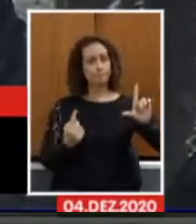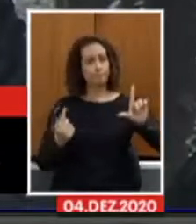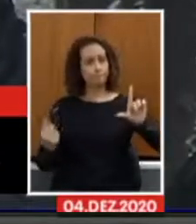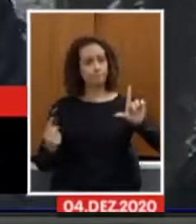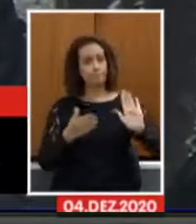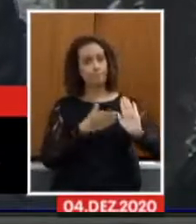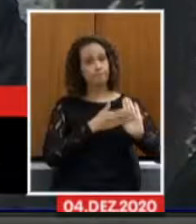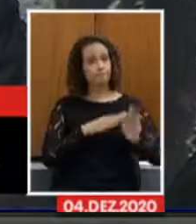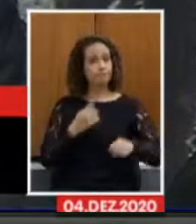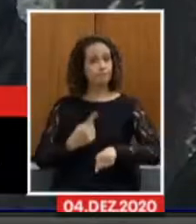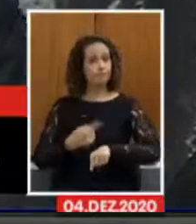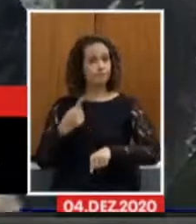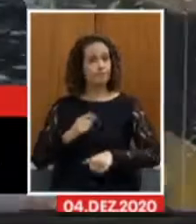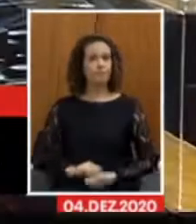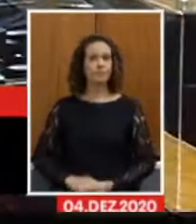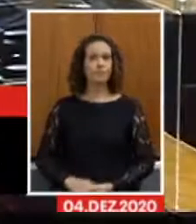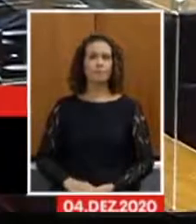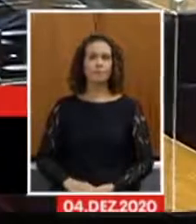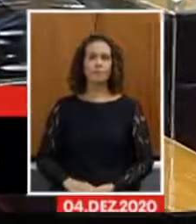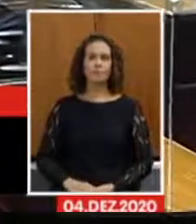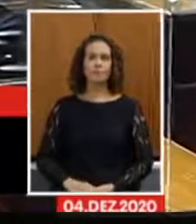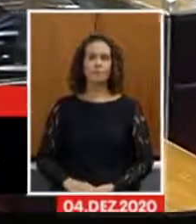parecer, em votação.